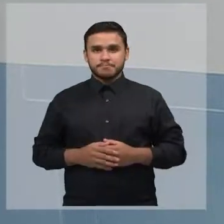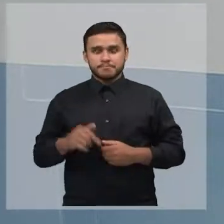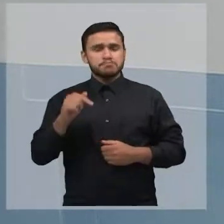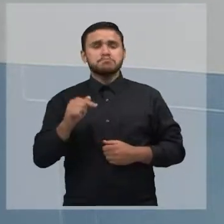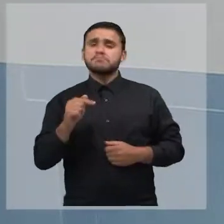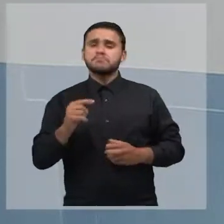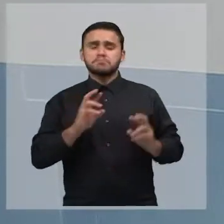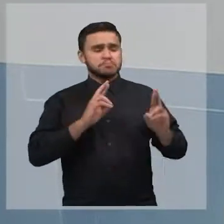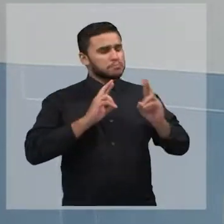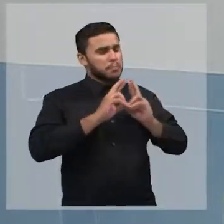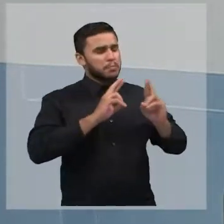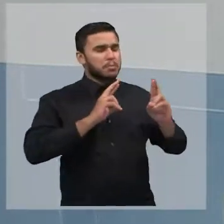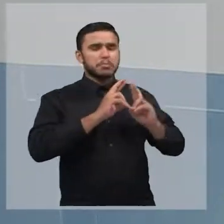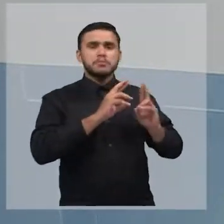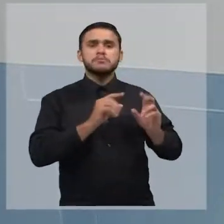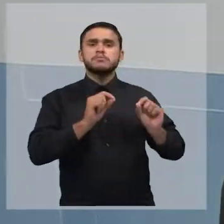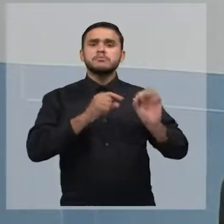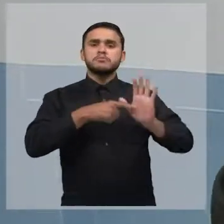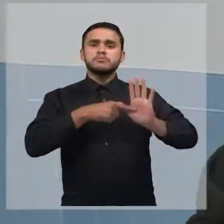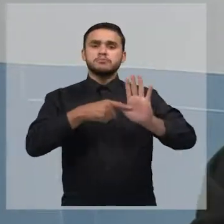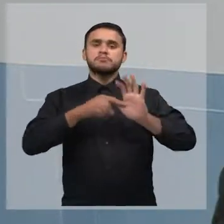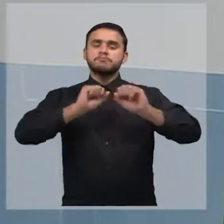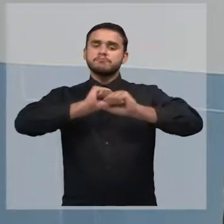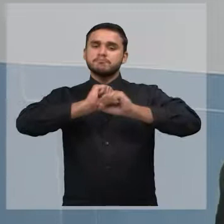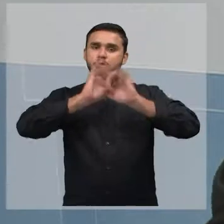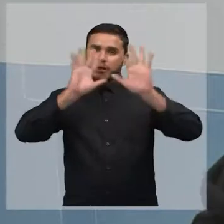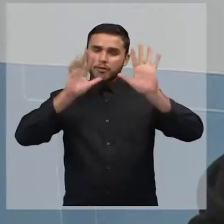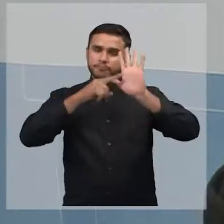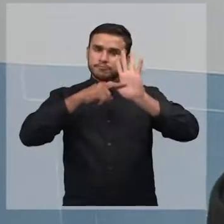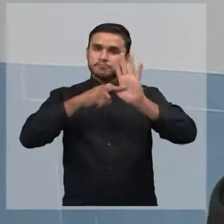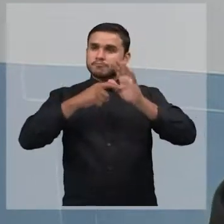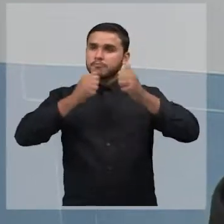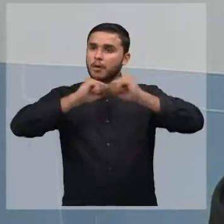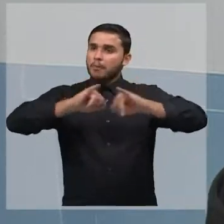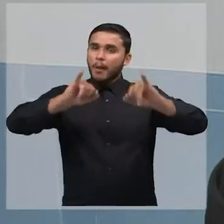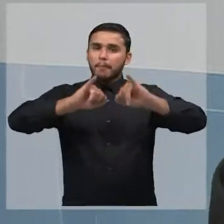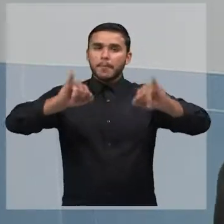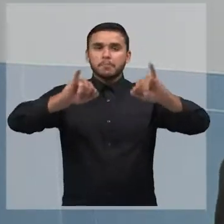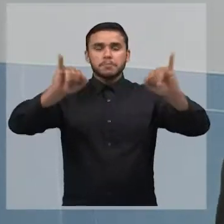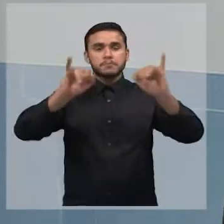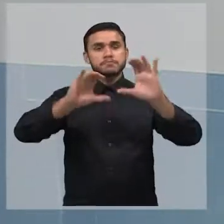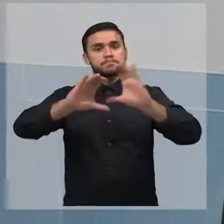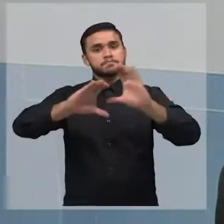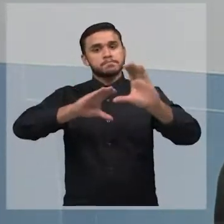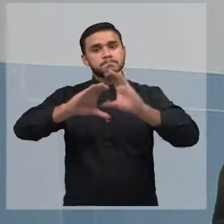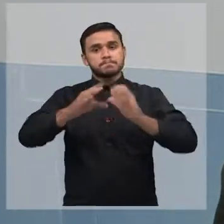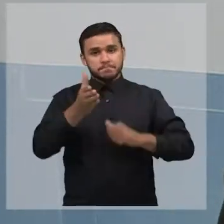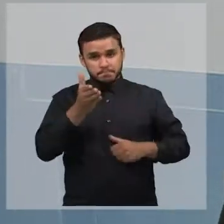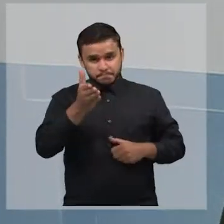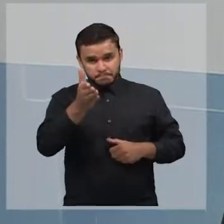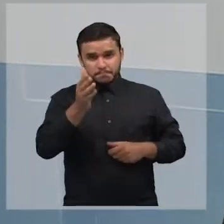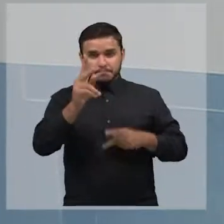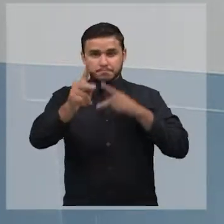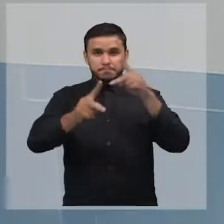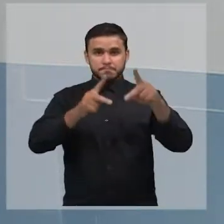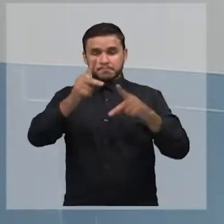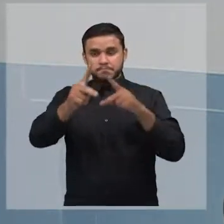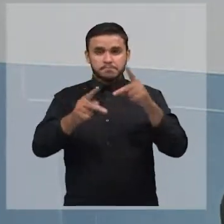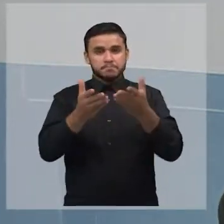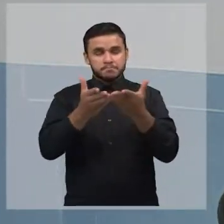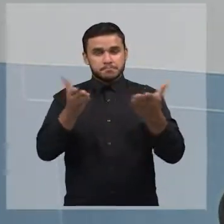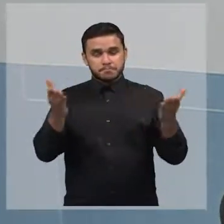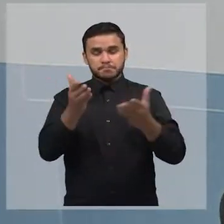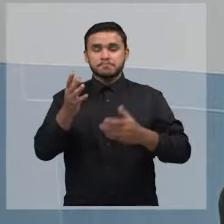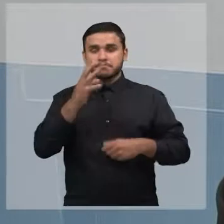de transparência, de, naturalmente, comunicação da Câmara Municipal de